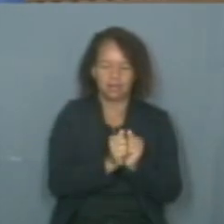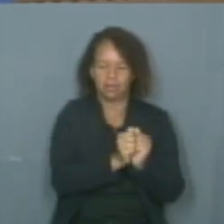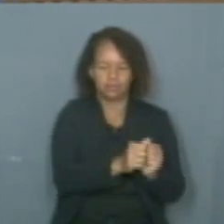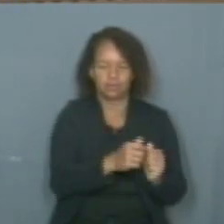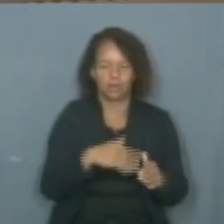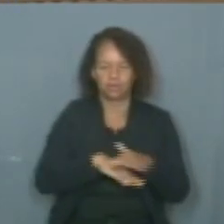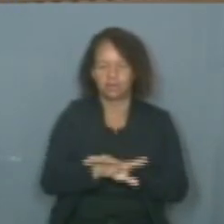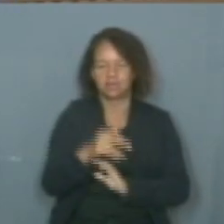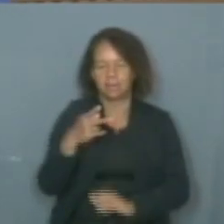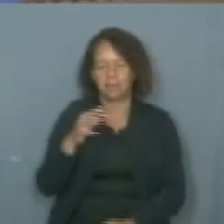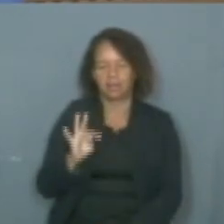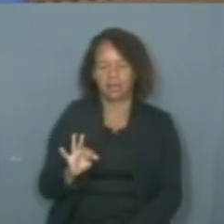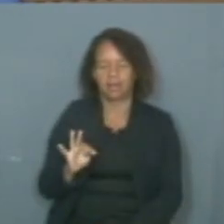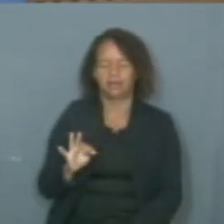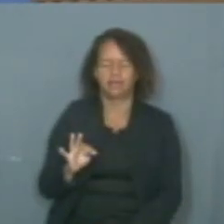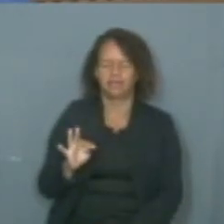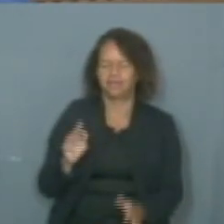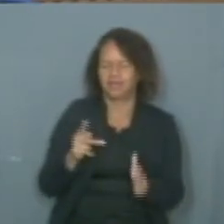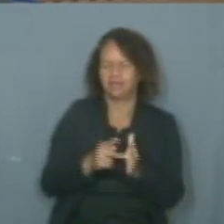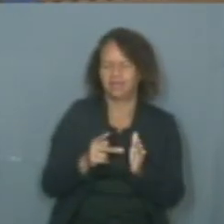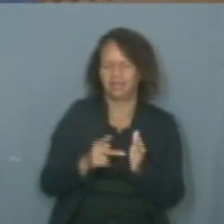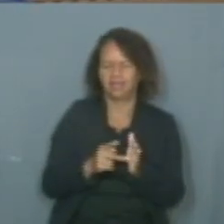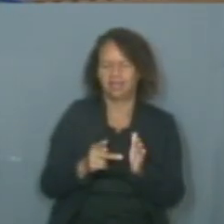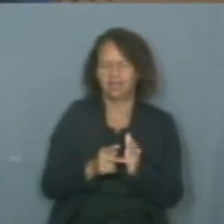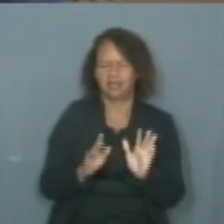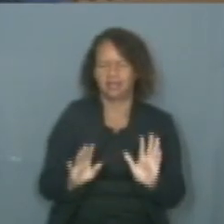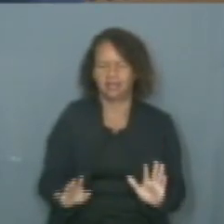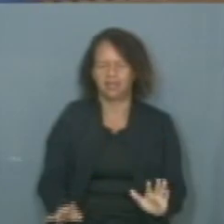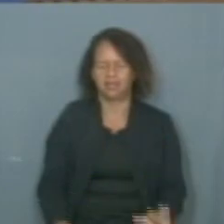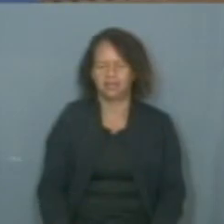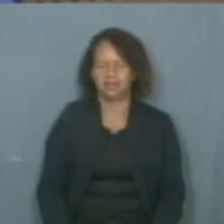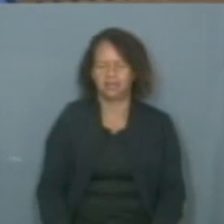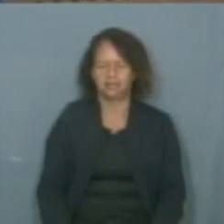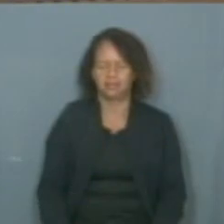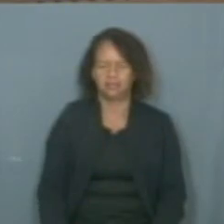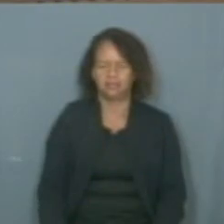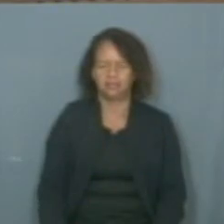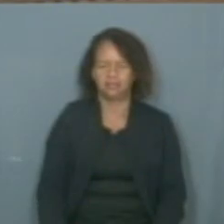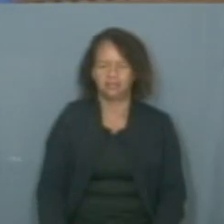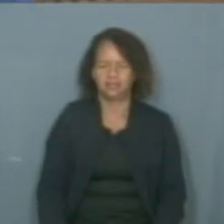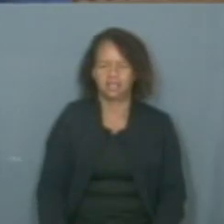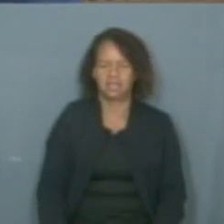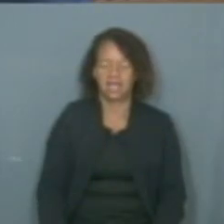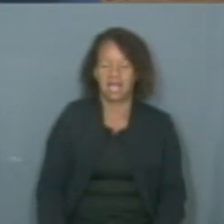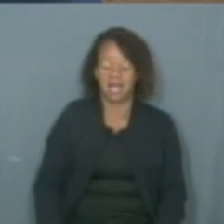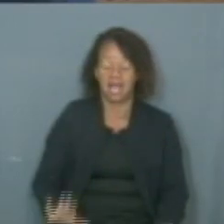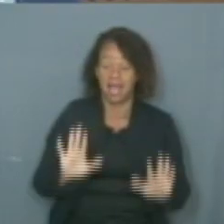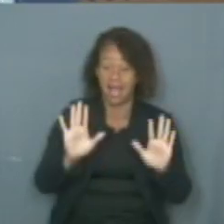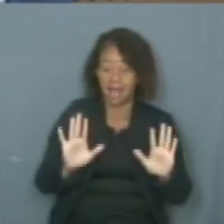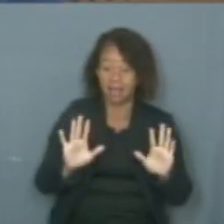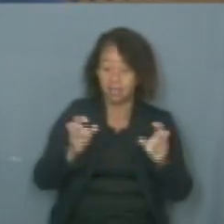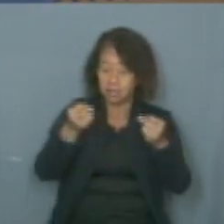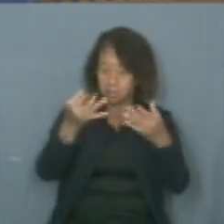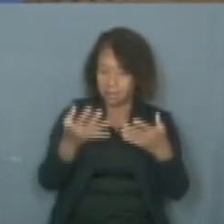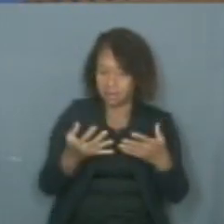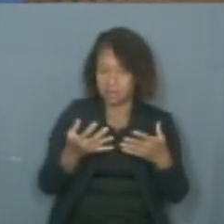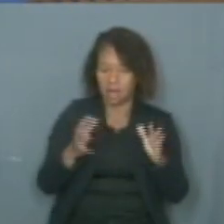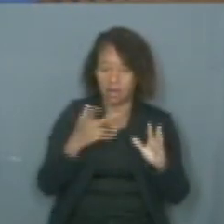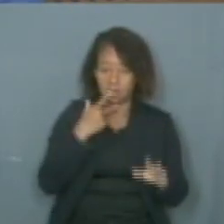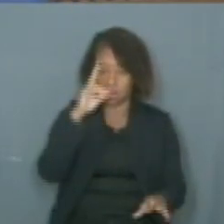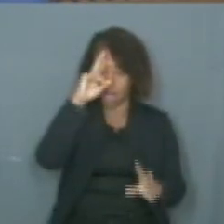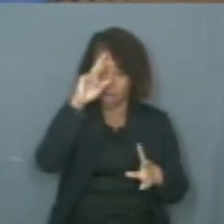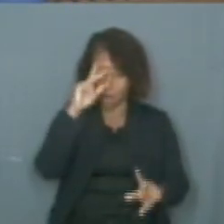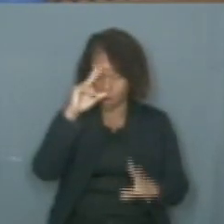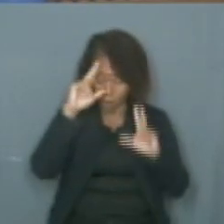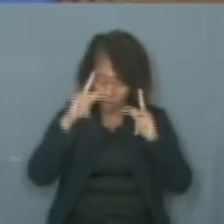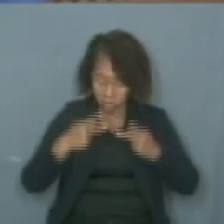PT. Fica evidente, primeiro, além de não saber reconhecer